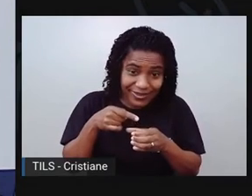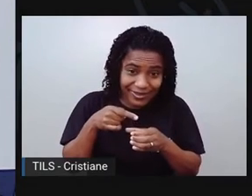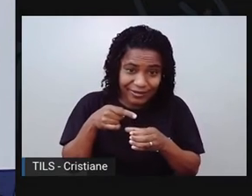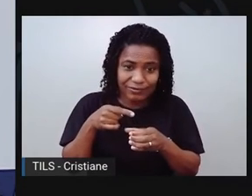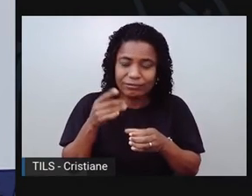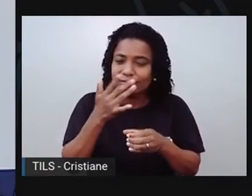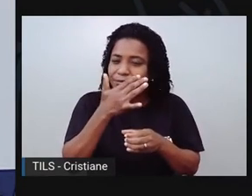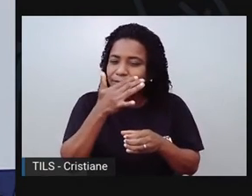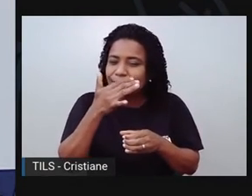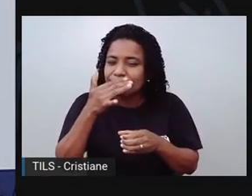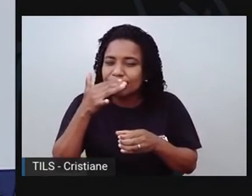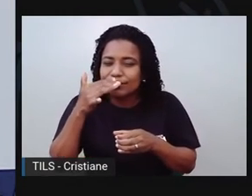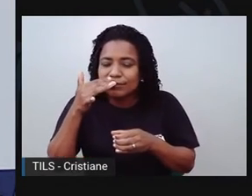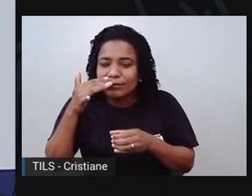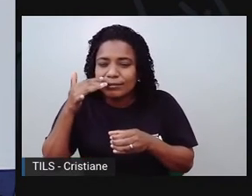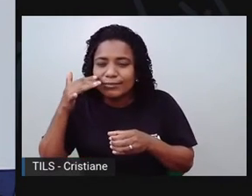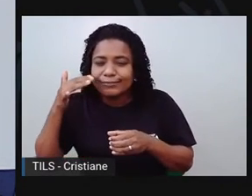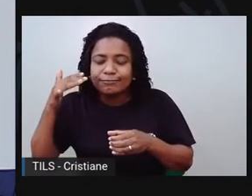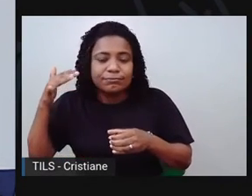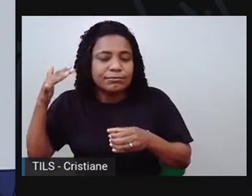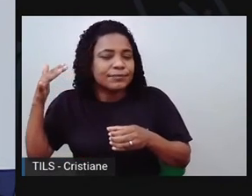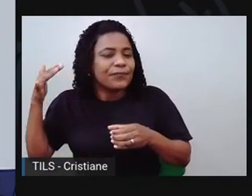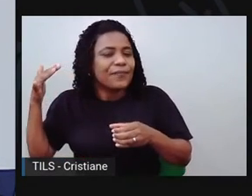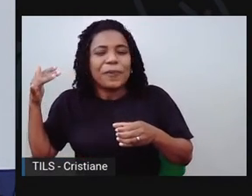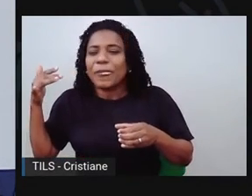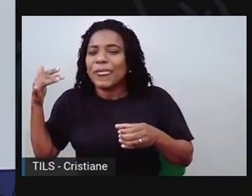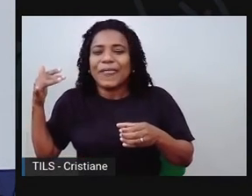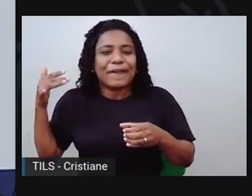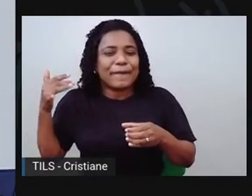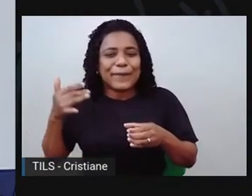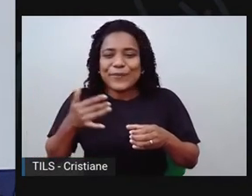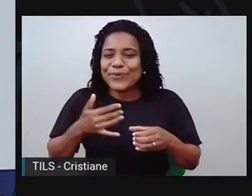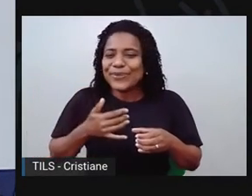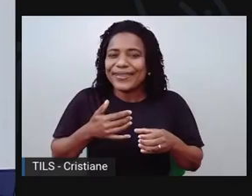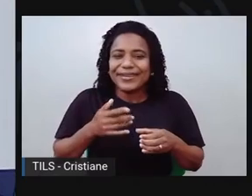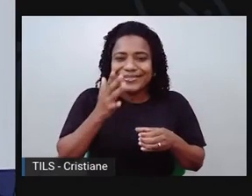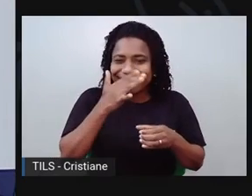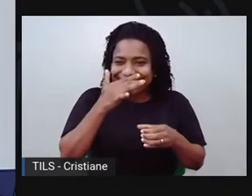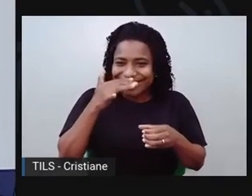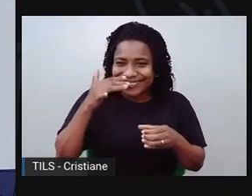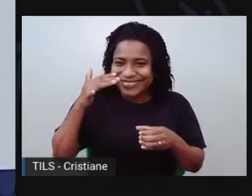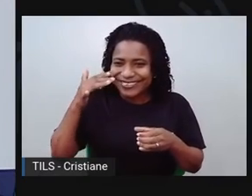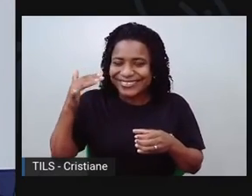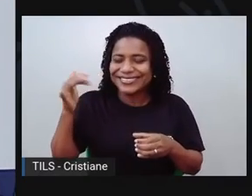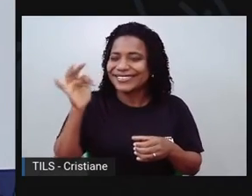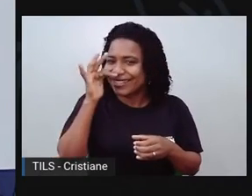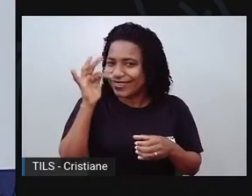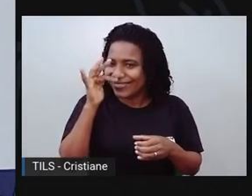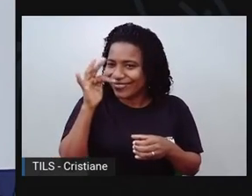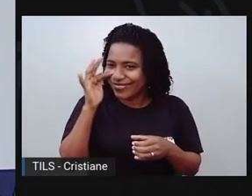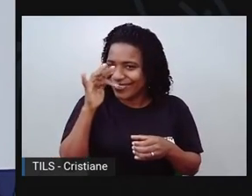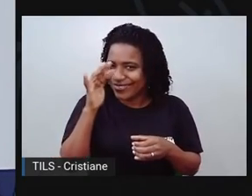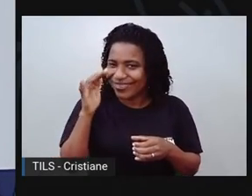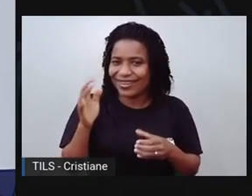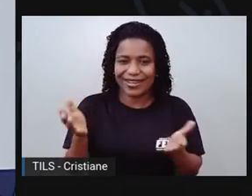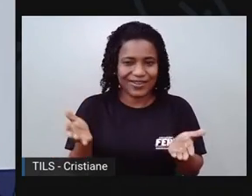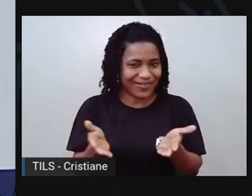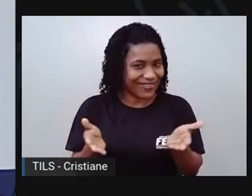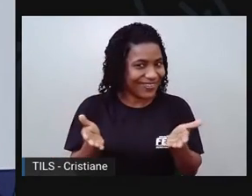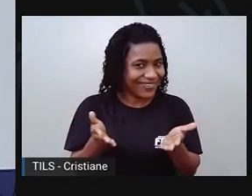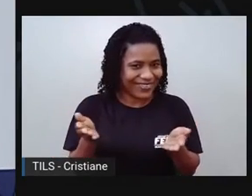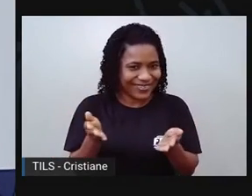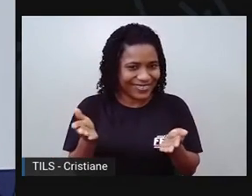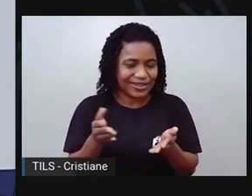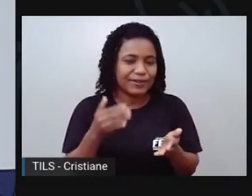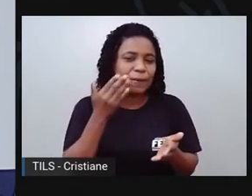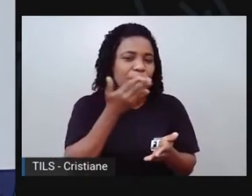Vou dar uma cheiradinha. Já está com o cheiro da flor. E que tal agora a gente